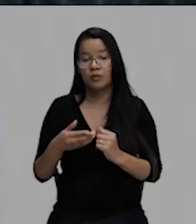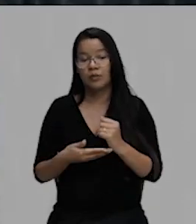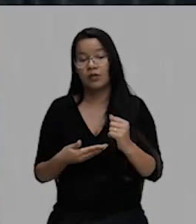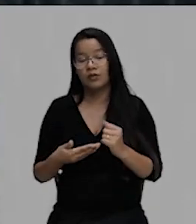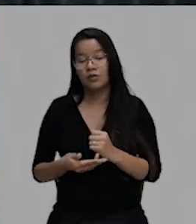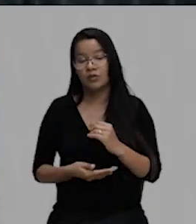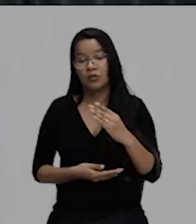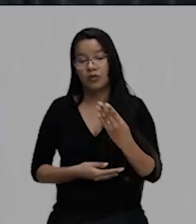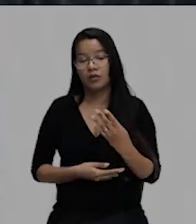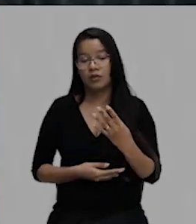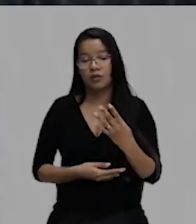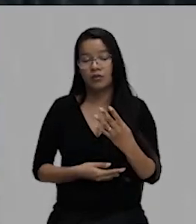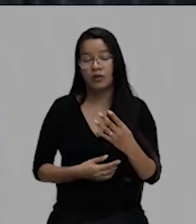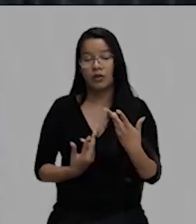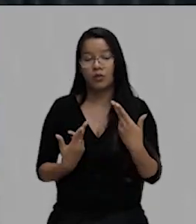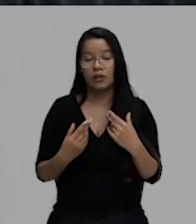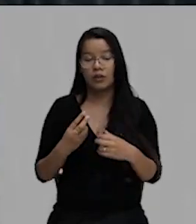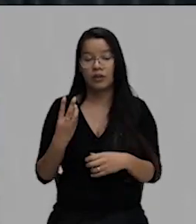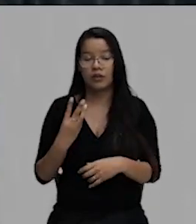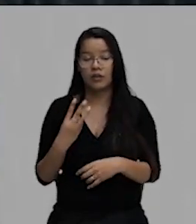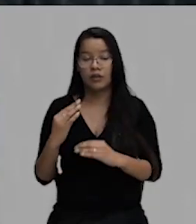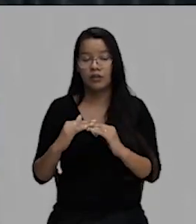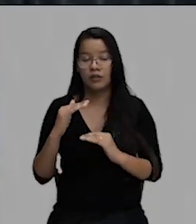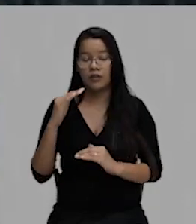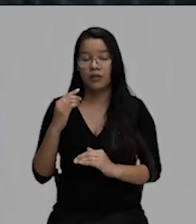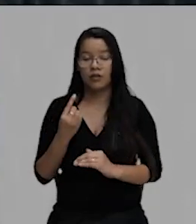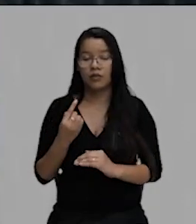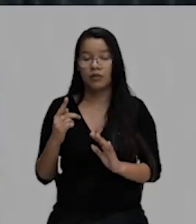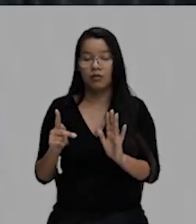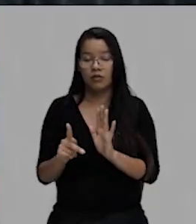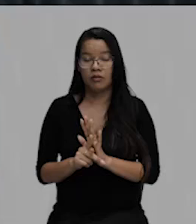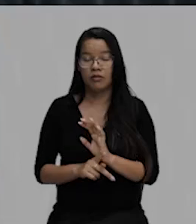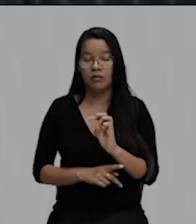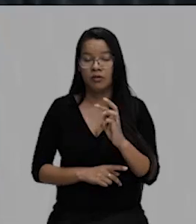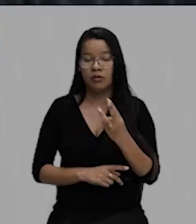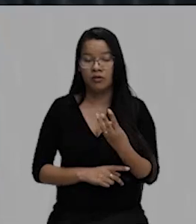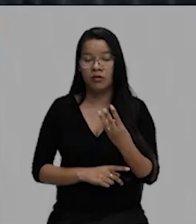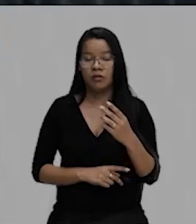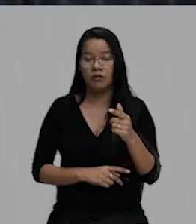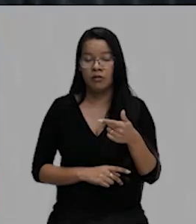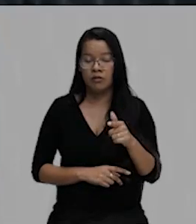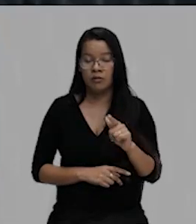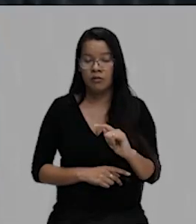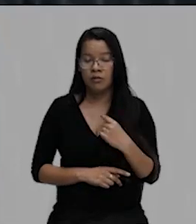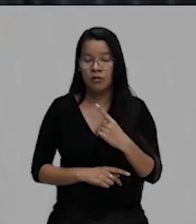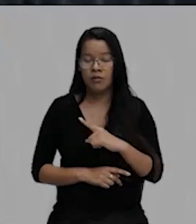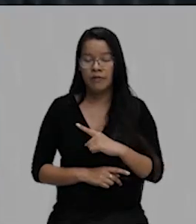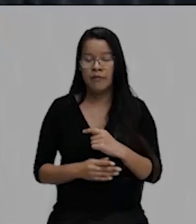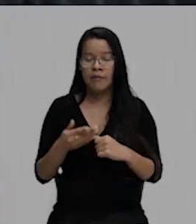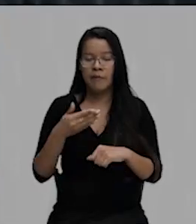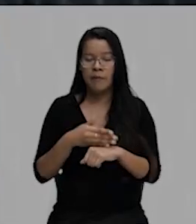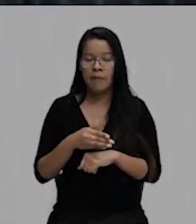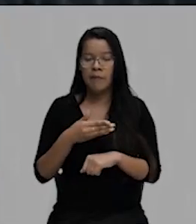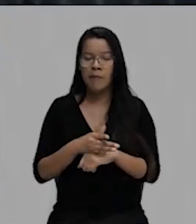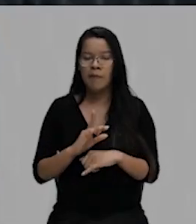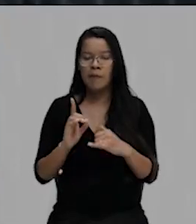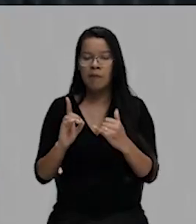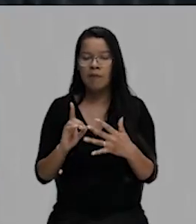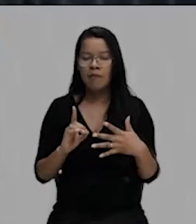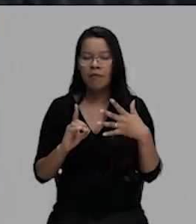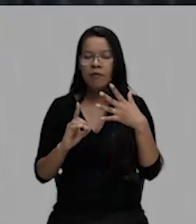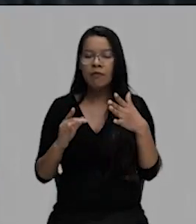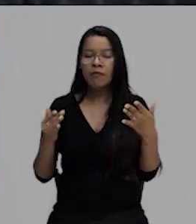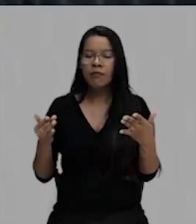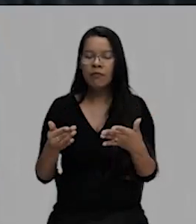3 elevado a 1 dá o próprio 3. Mais uma vez, nós iremos aplicar a definição.